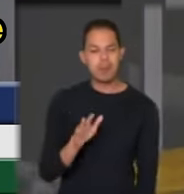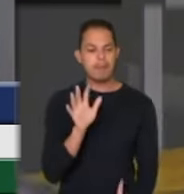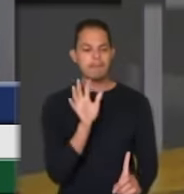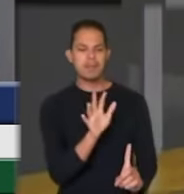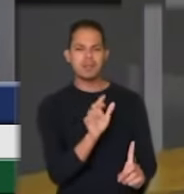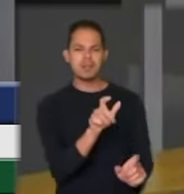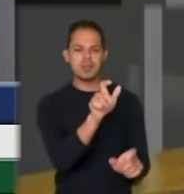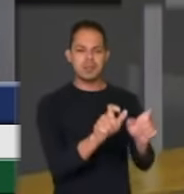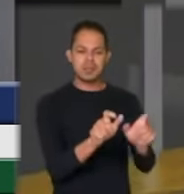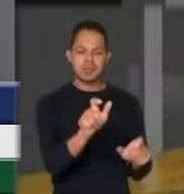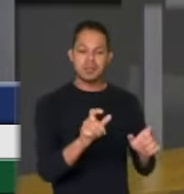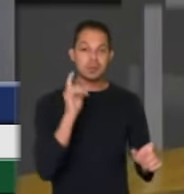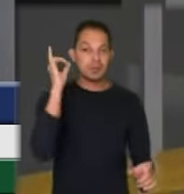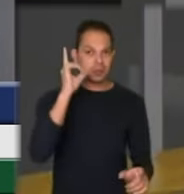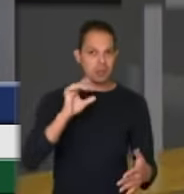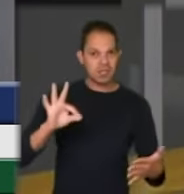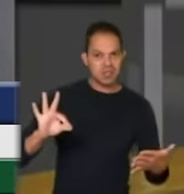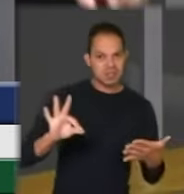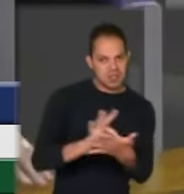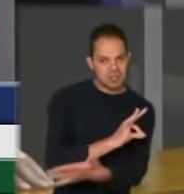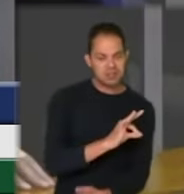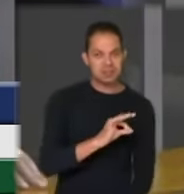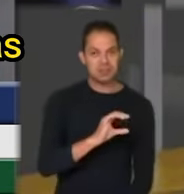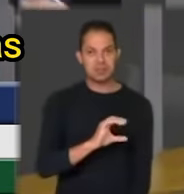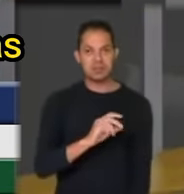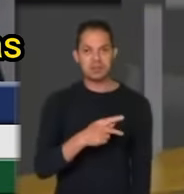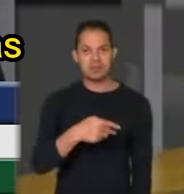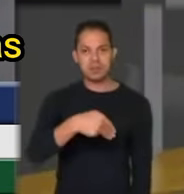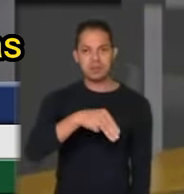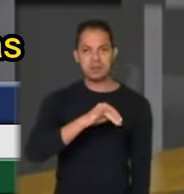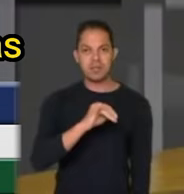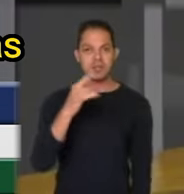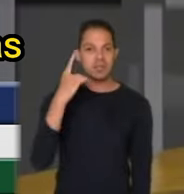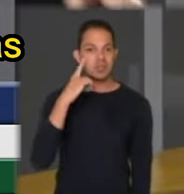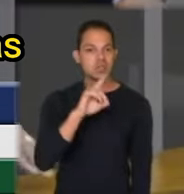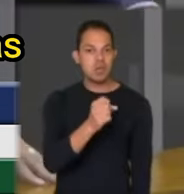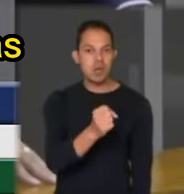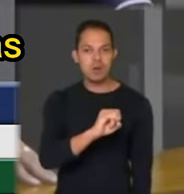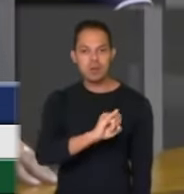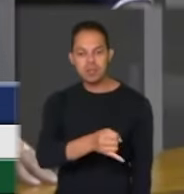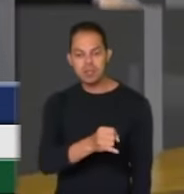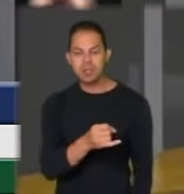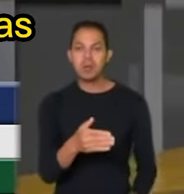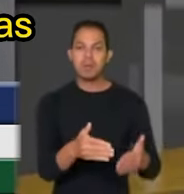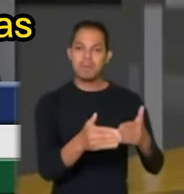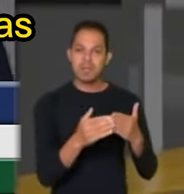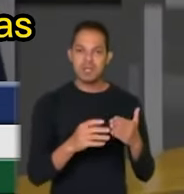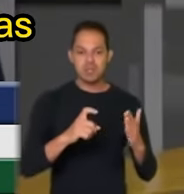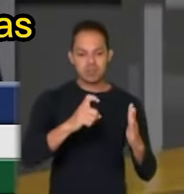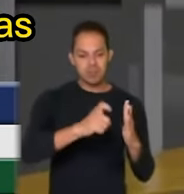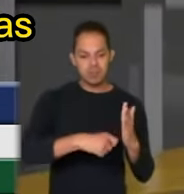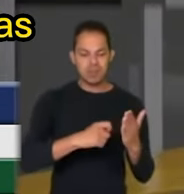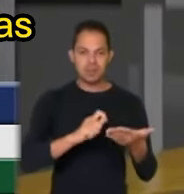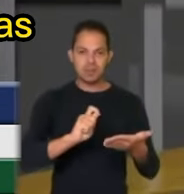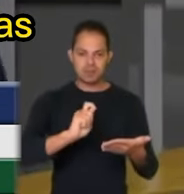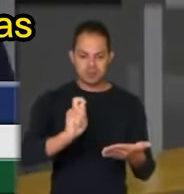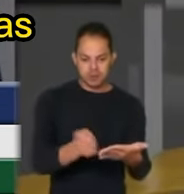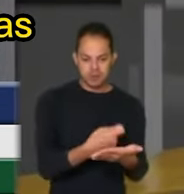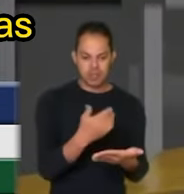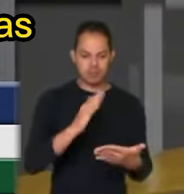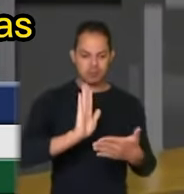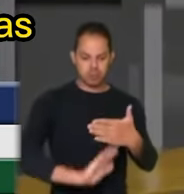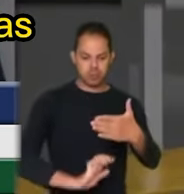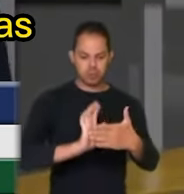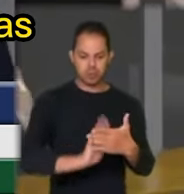CPMI, do 8 de janeiro, para que retirem as assinaturas. Caso contrário, não